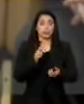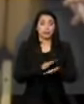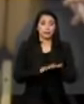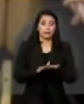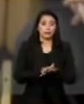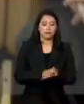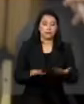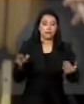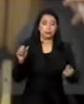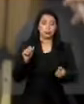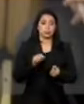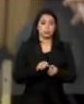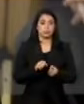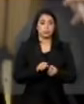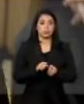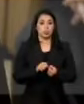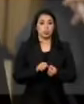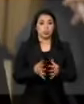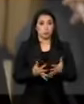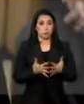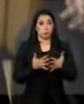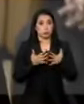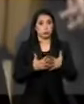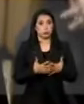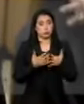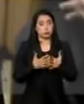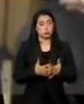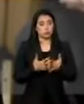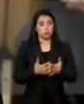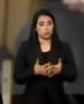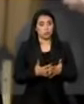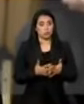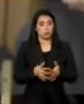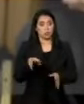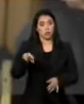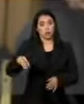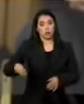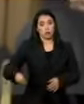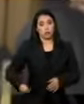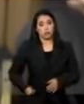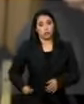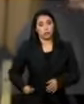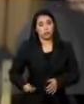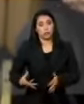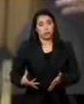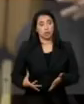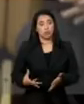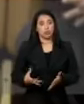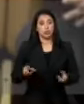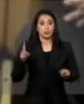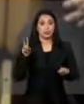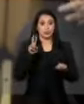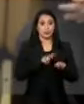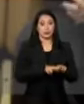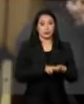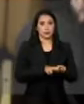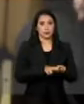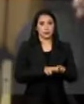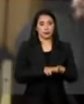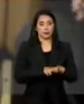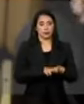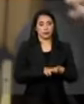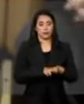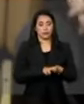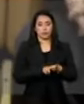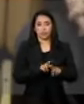uma confusão entre a culpabilidade e a questão da prisão. São institutos